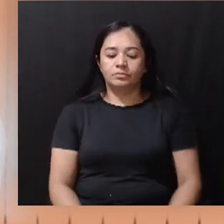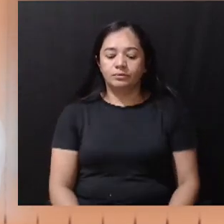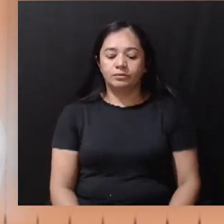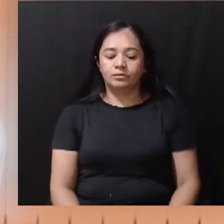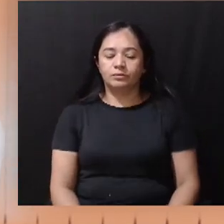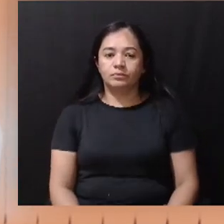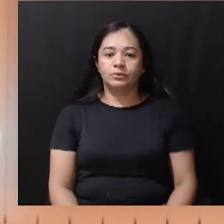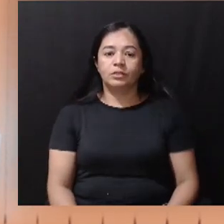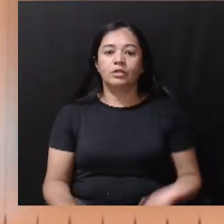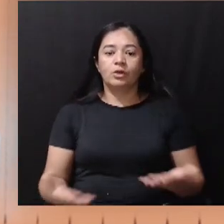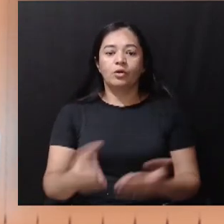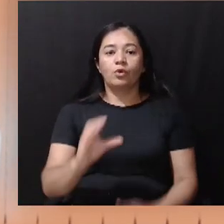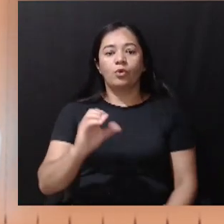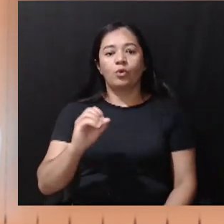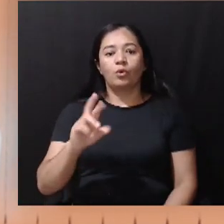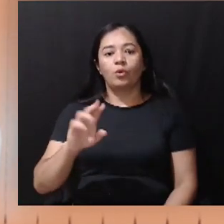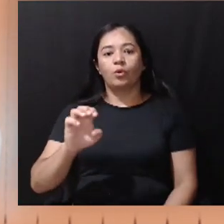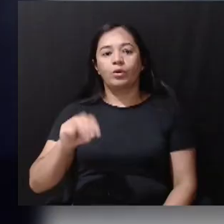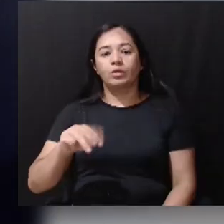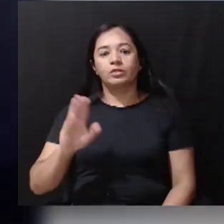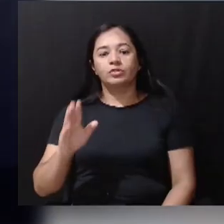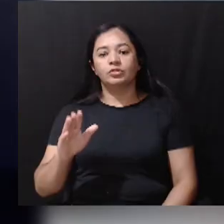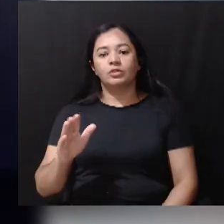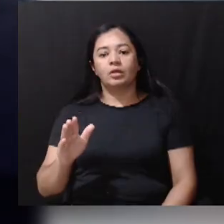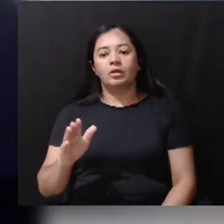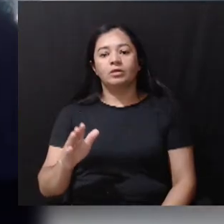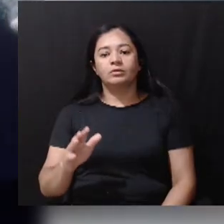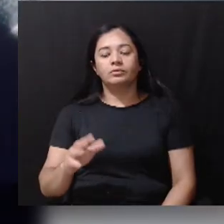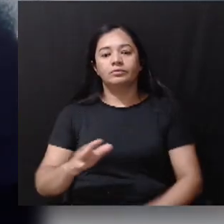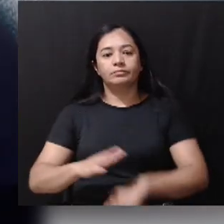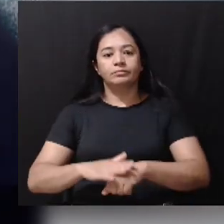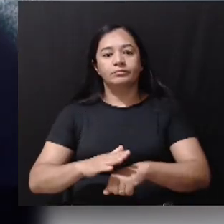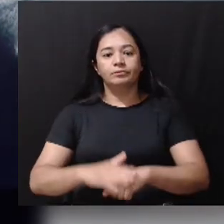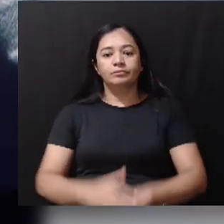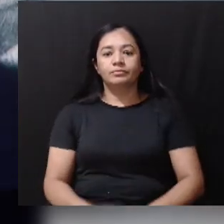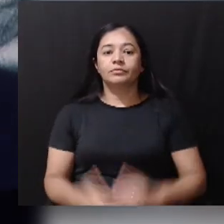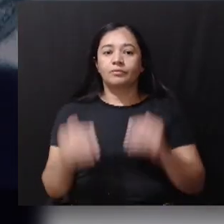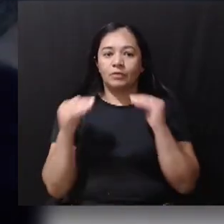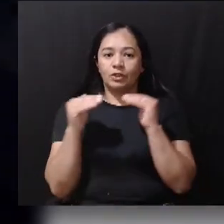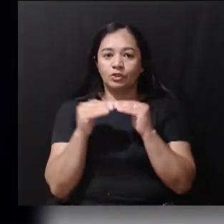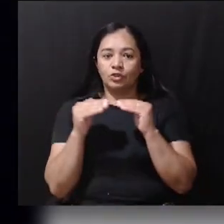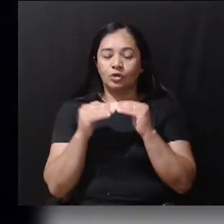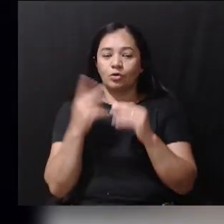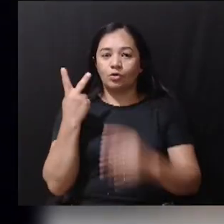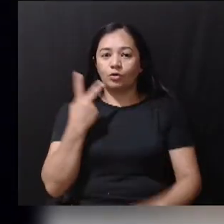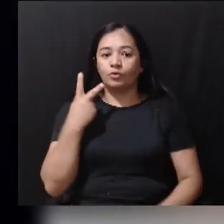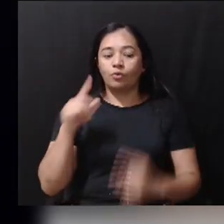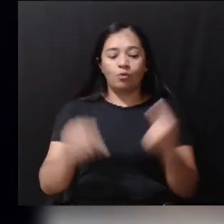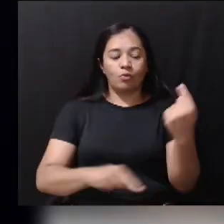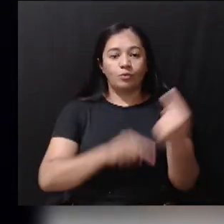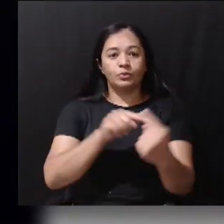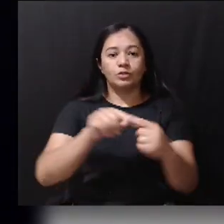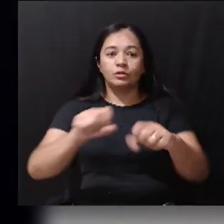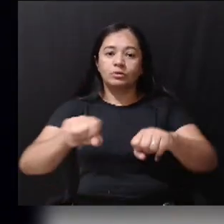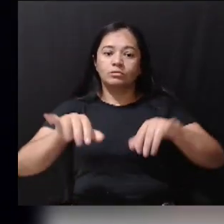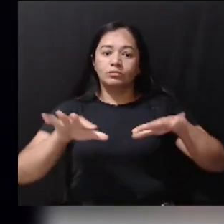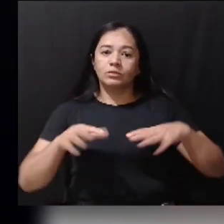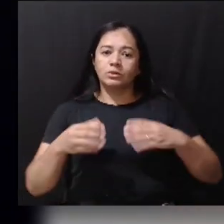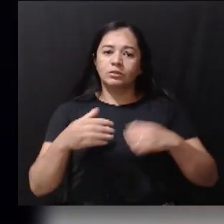tem atuado fortemente. De acordo com o parlamentar, o objetivo da audiência é debater